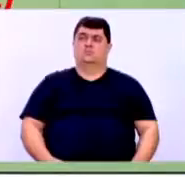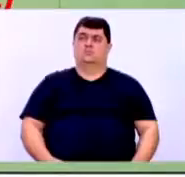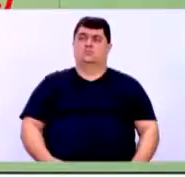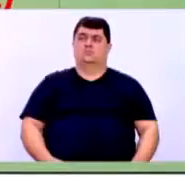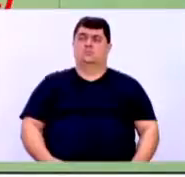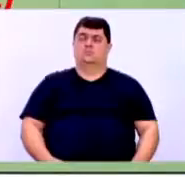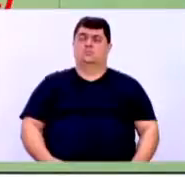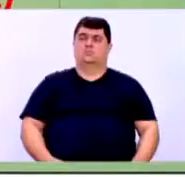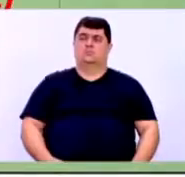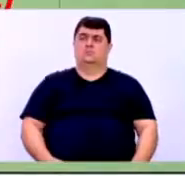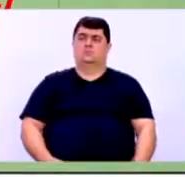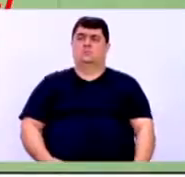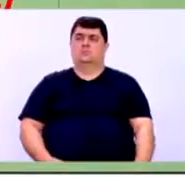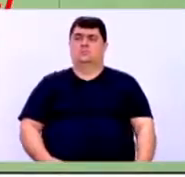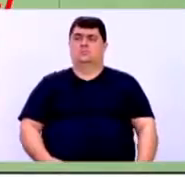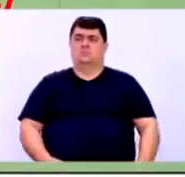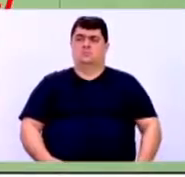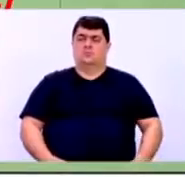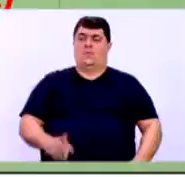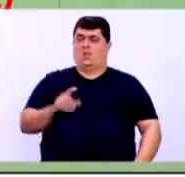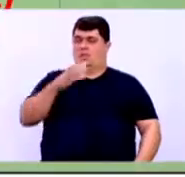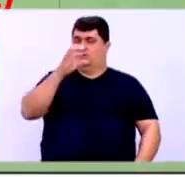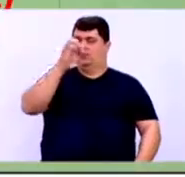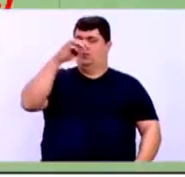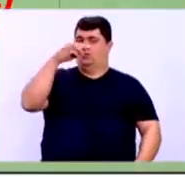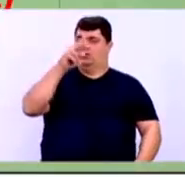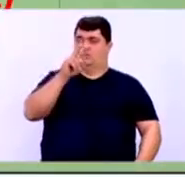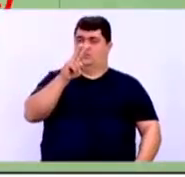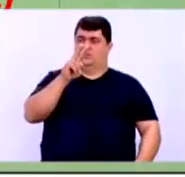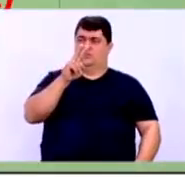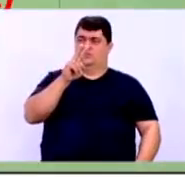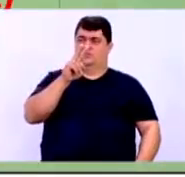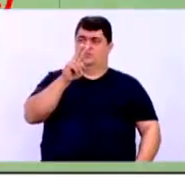Olha lá, esse aqui é o CMV